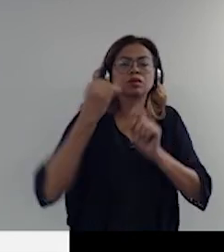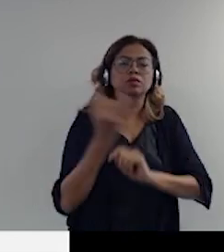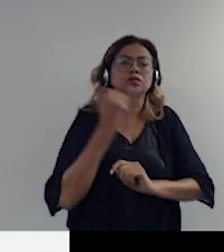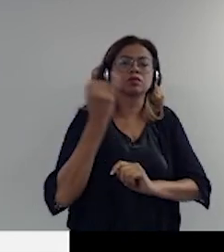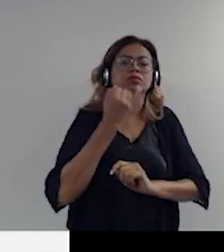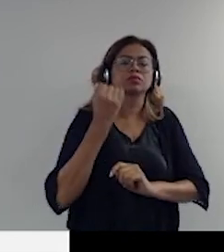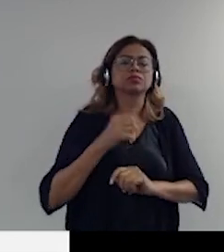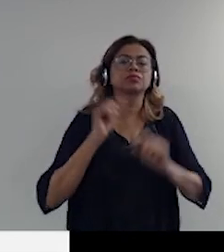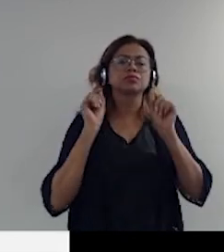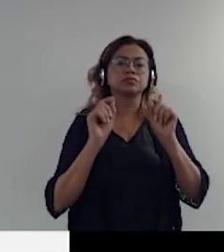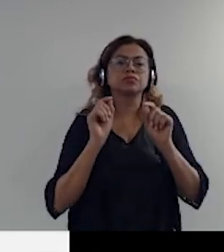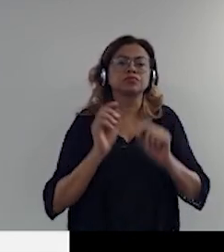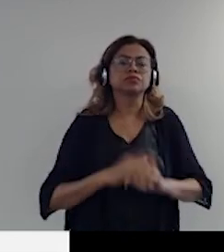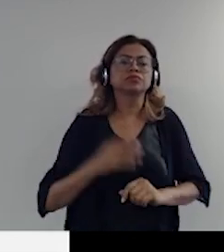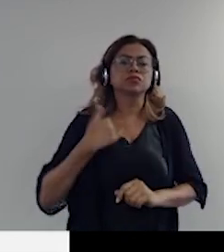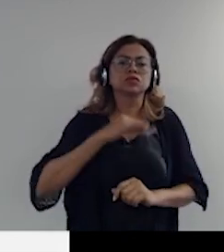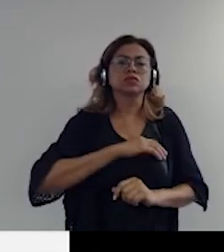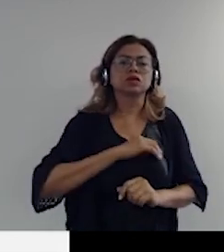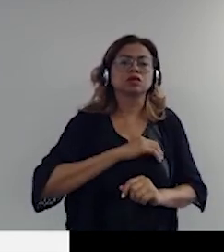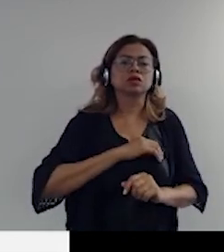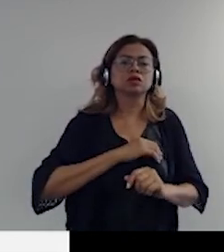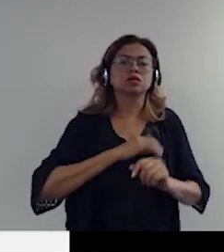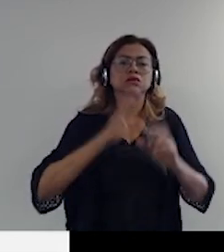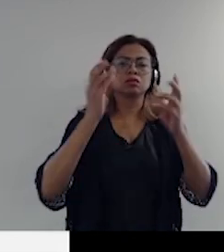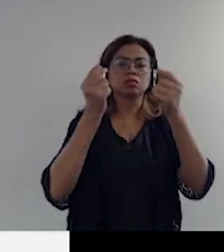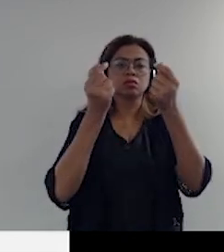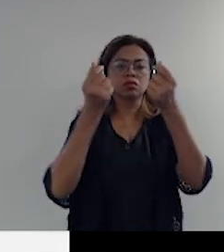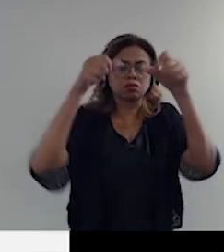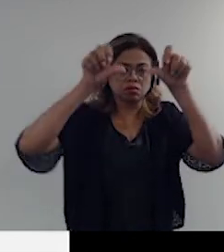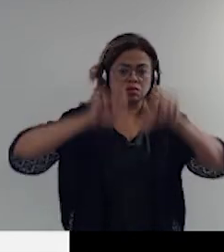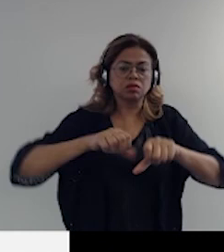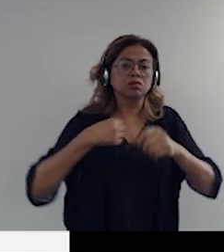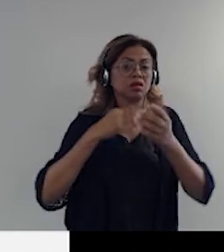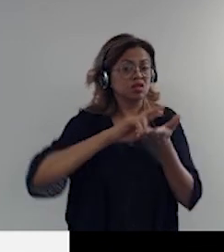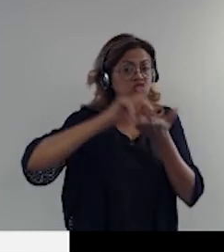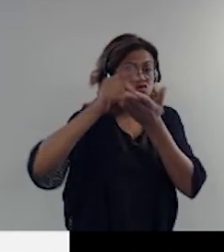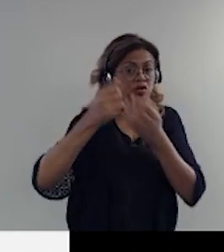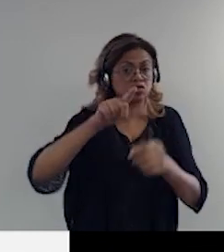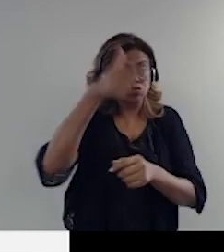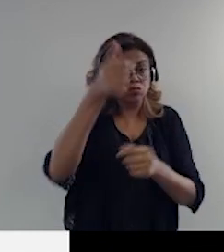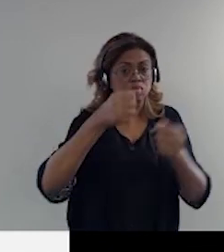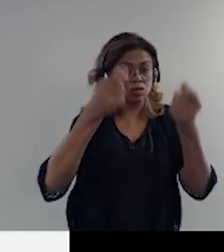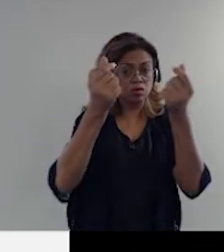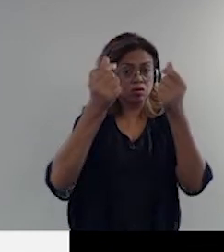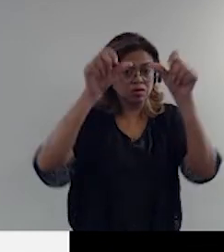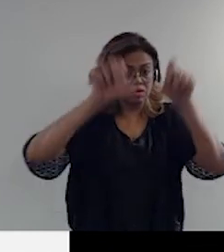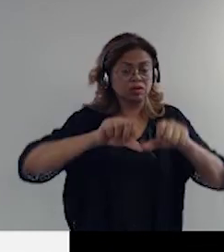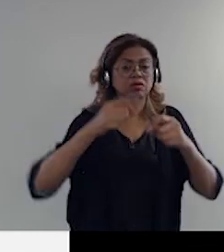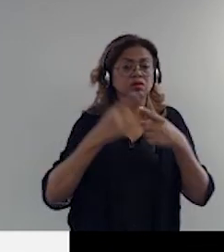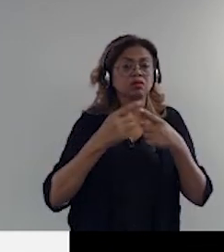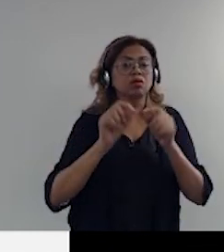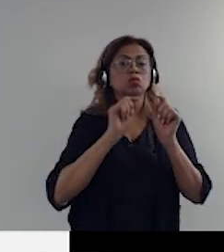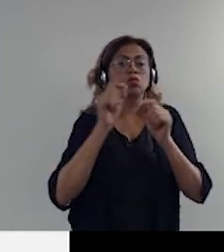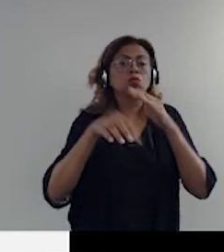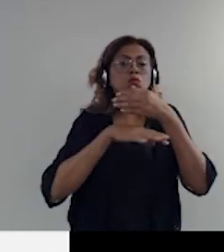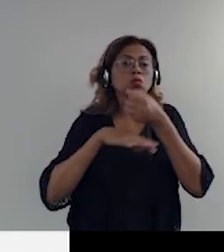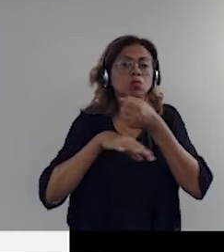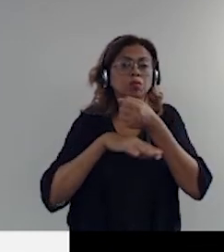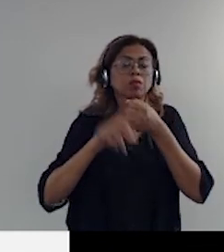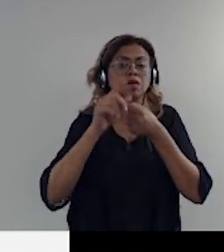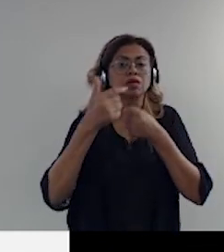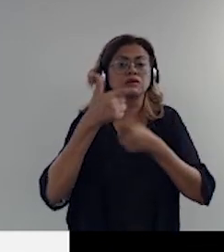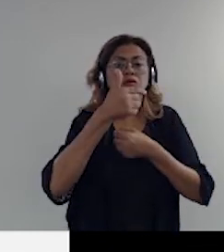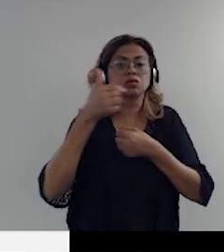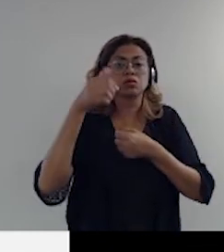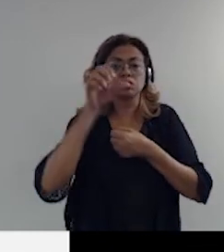é que essa crise, ela, diferente de outras crises, tinha um mecanismo que a gente não tinha em 2008,